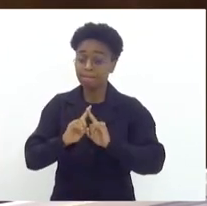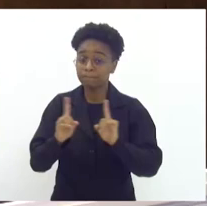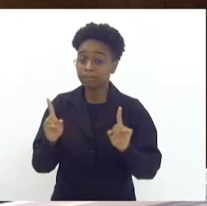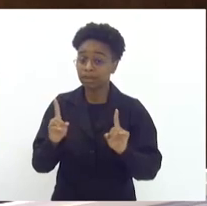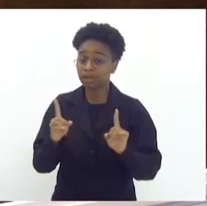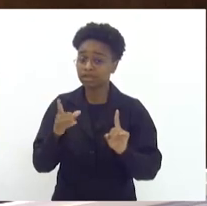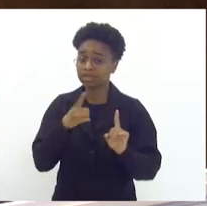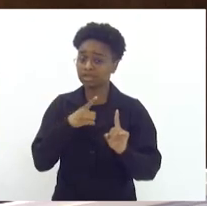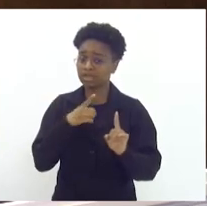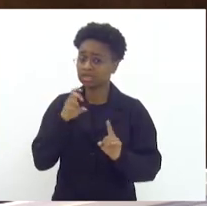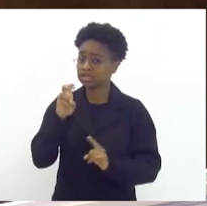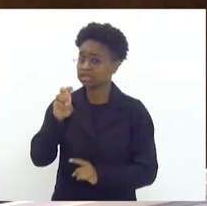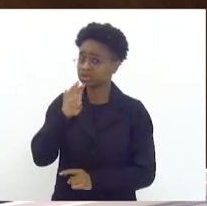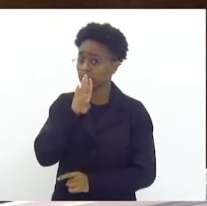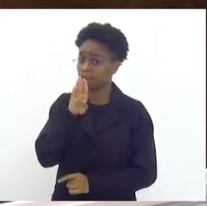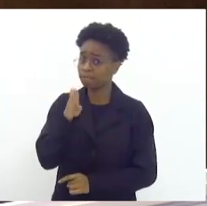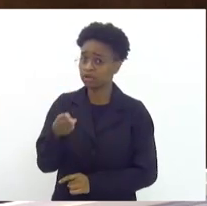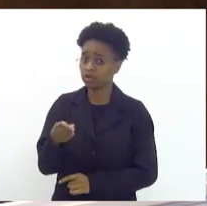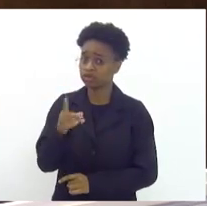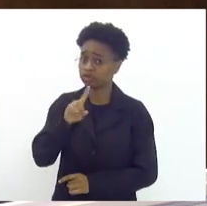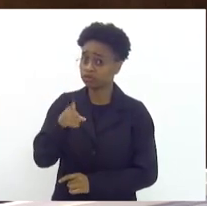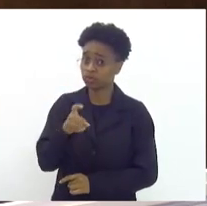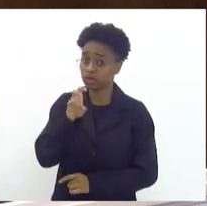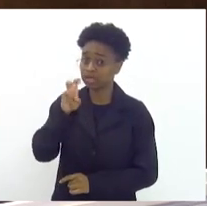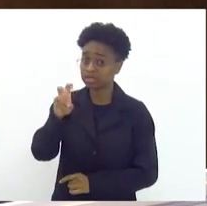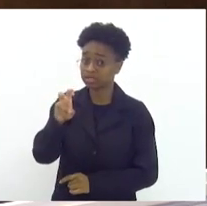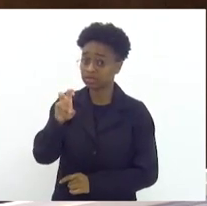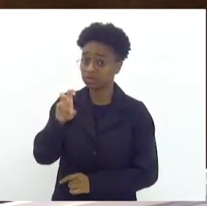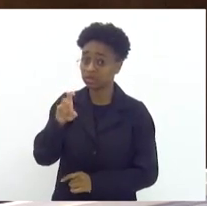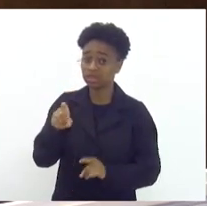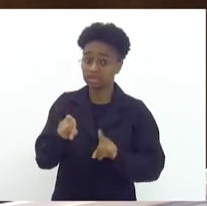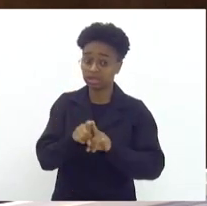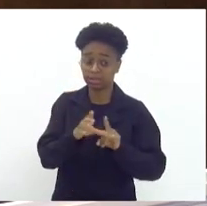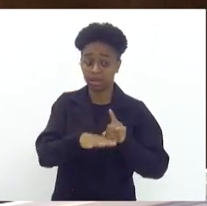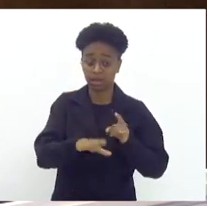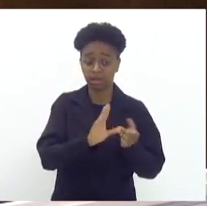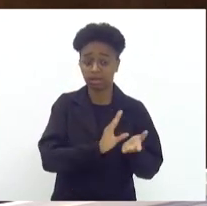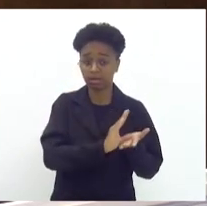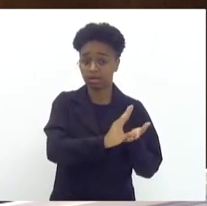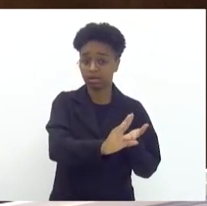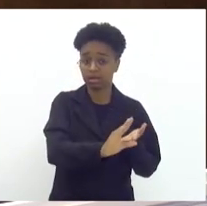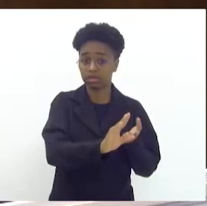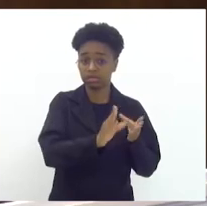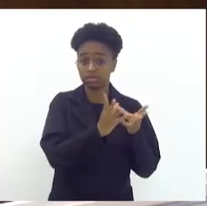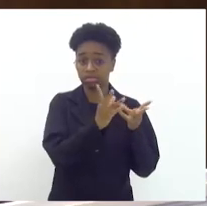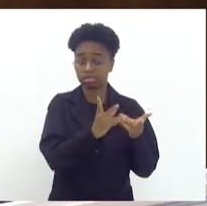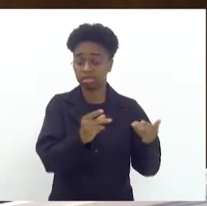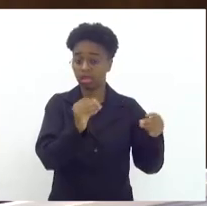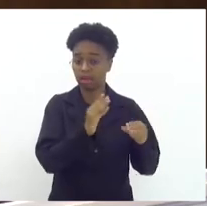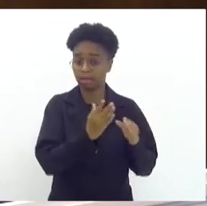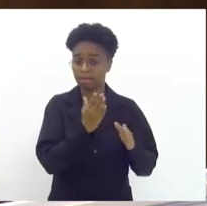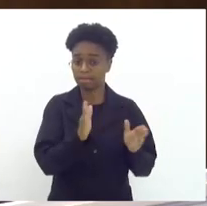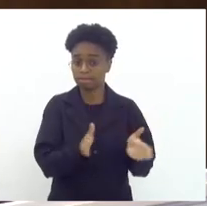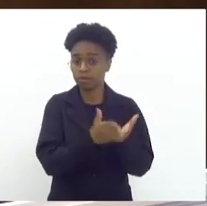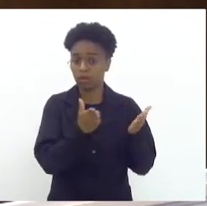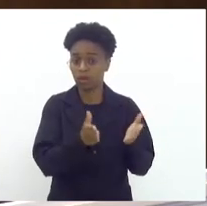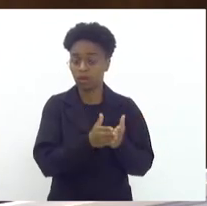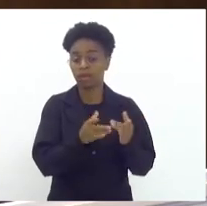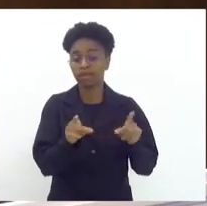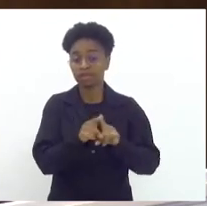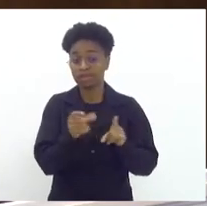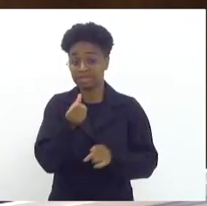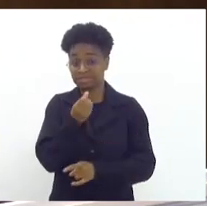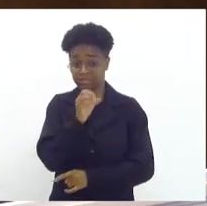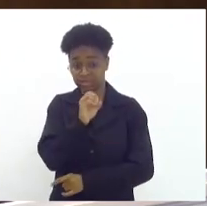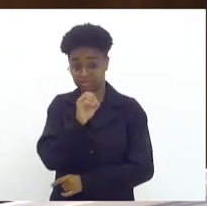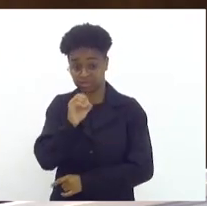cinco bilhões e meio por ano de fundo Estadual de combate à pobreza nós temos 600 milhões por ano